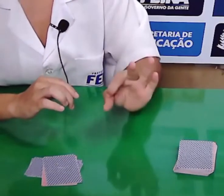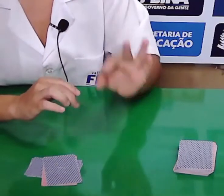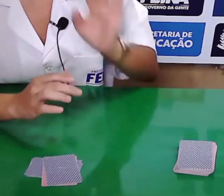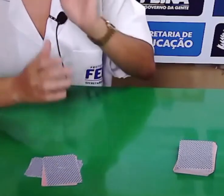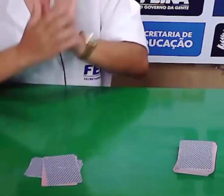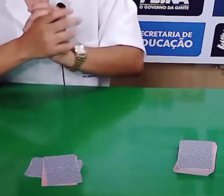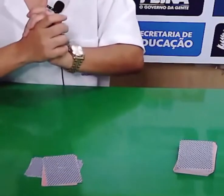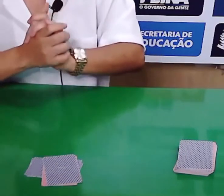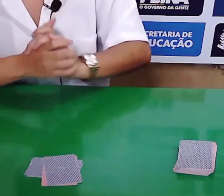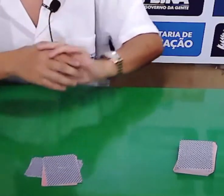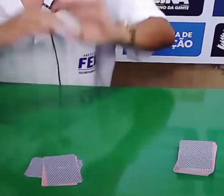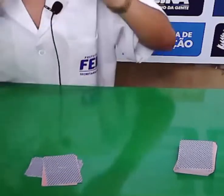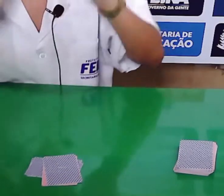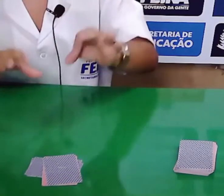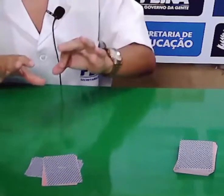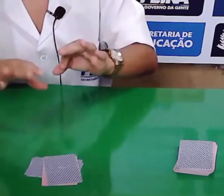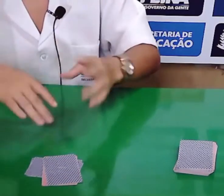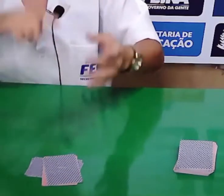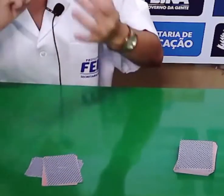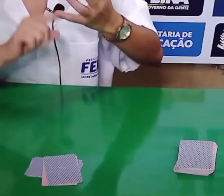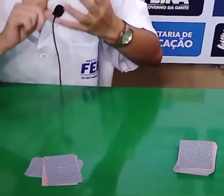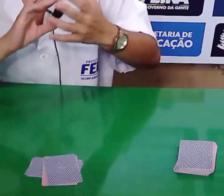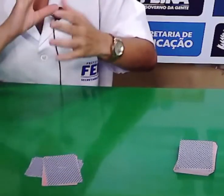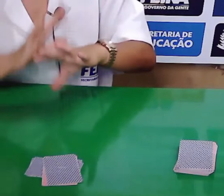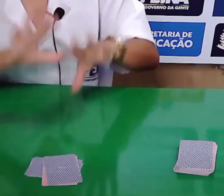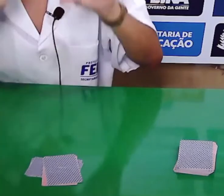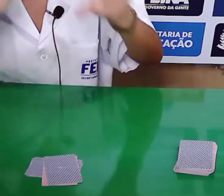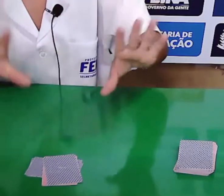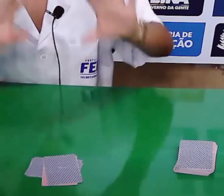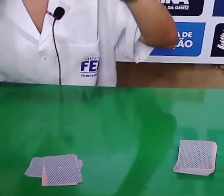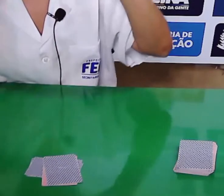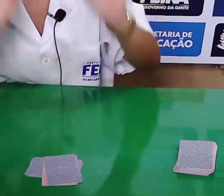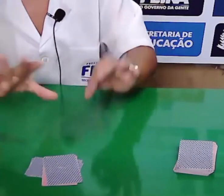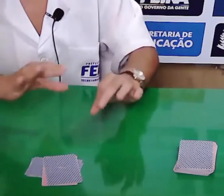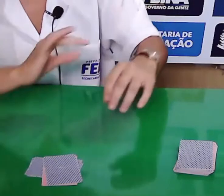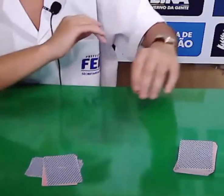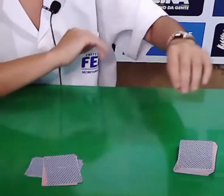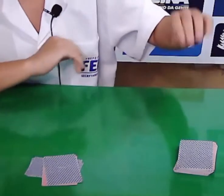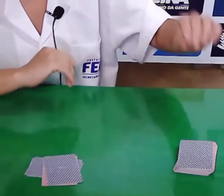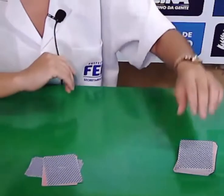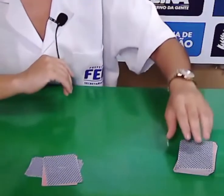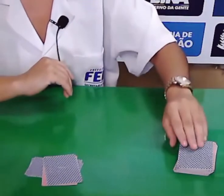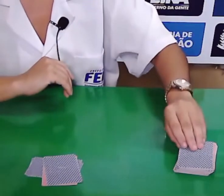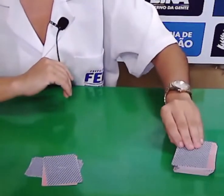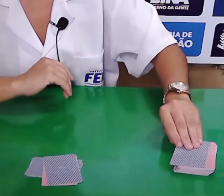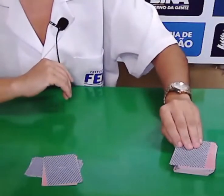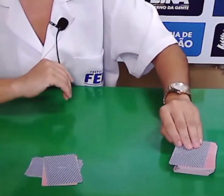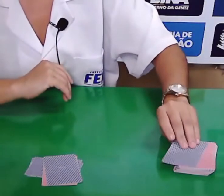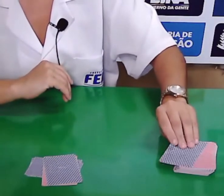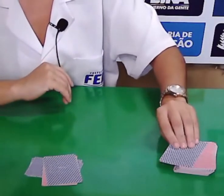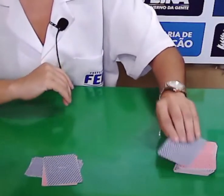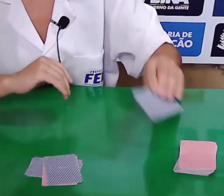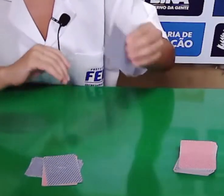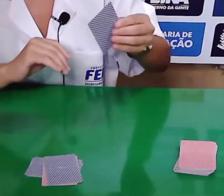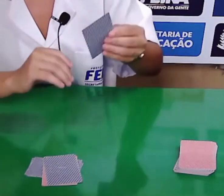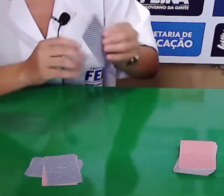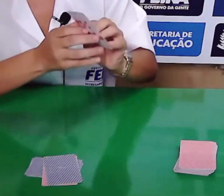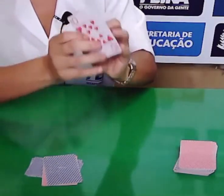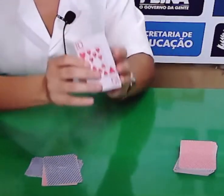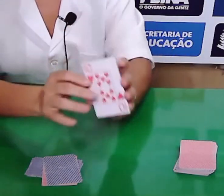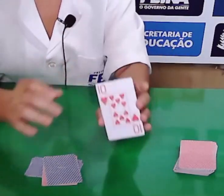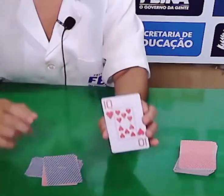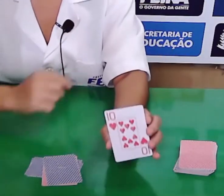Dá 23. Mas é assim mesmo, a gente vai contando e aí a gente acerta. Então vamos, ó, agora é a vez da